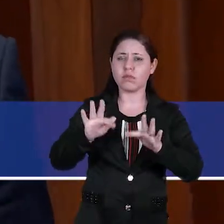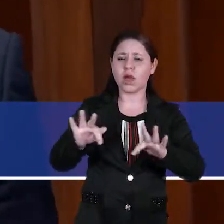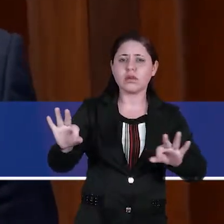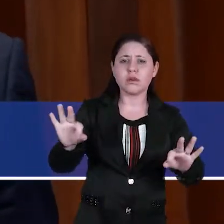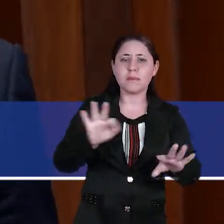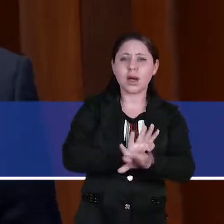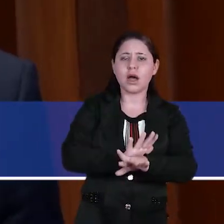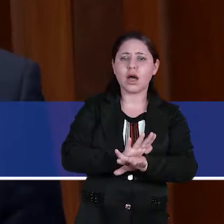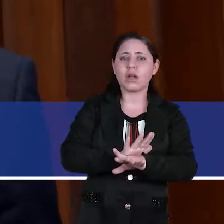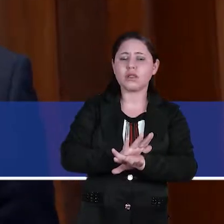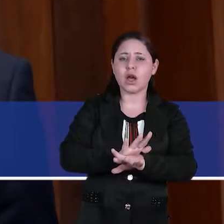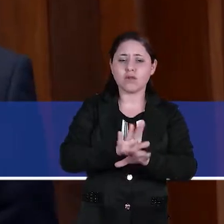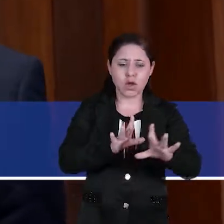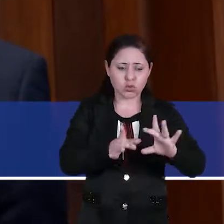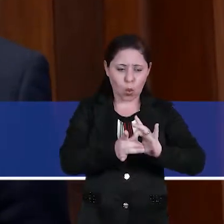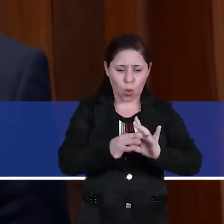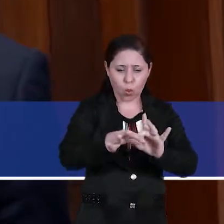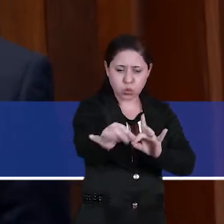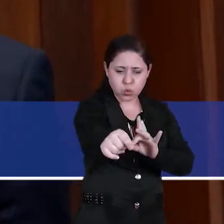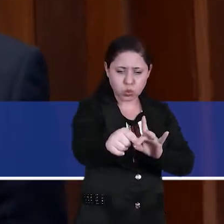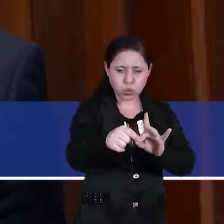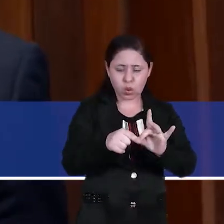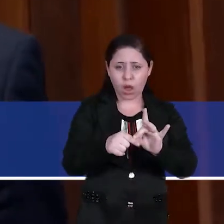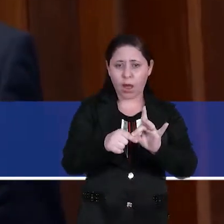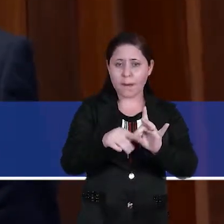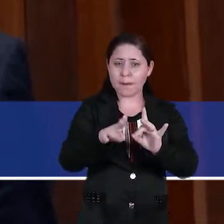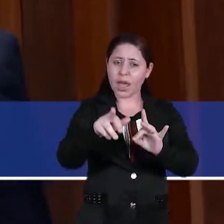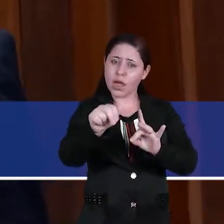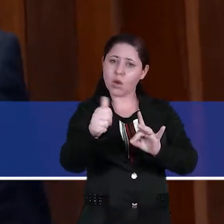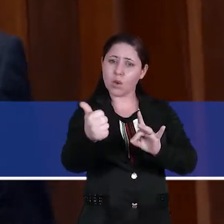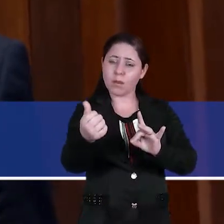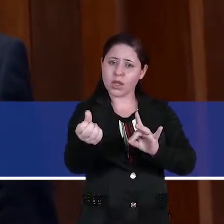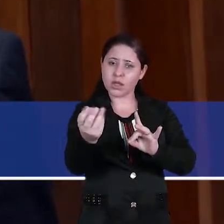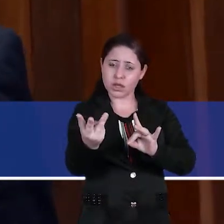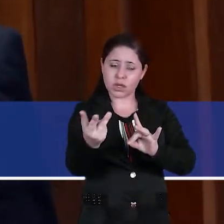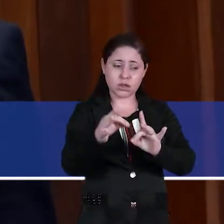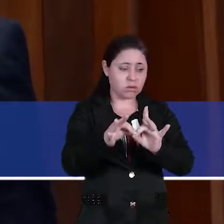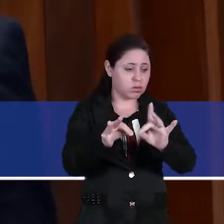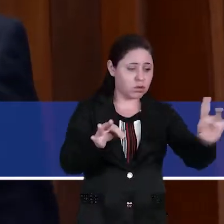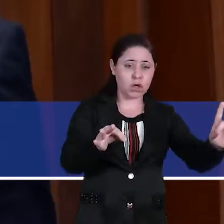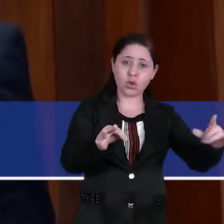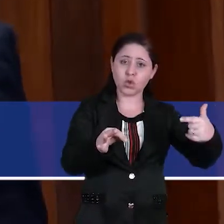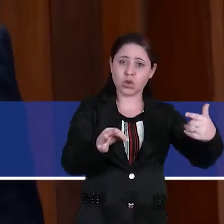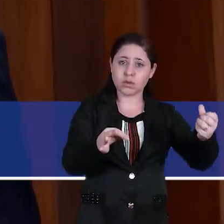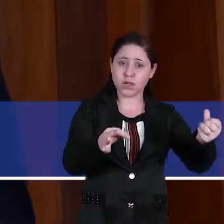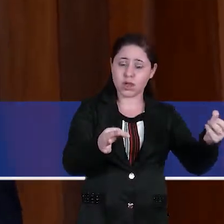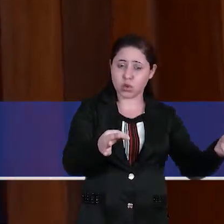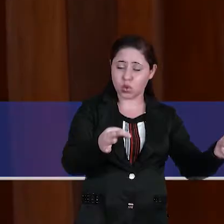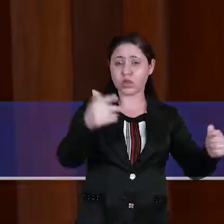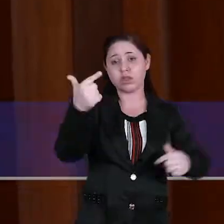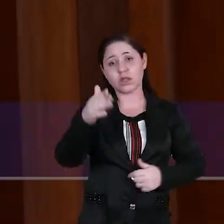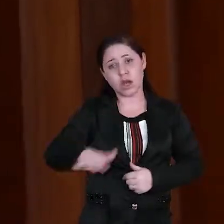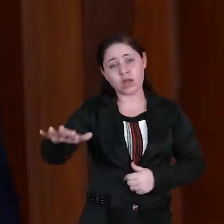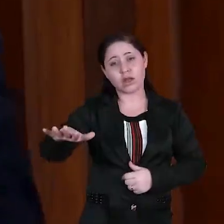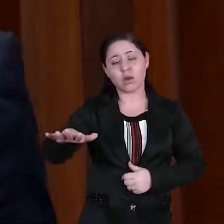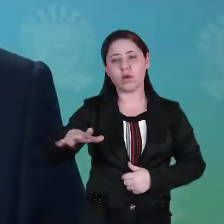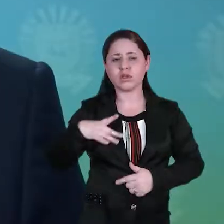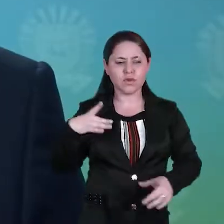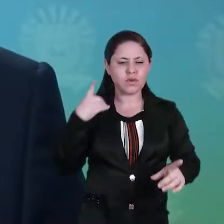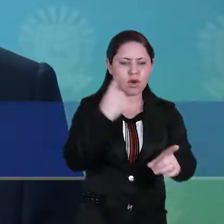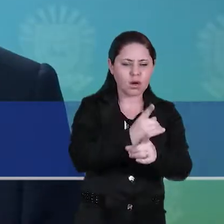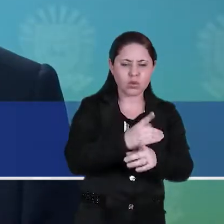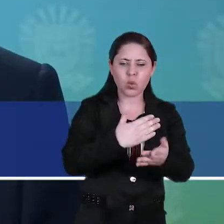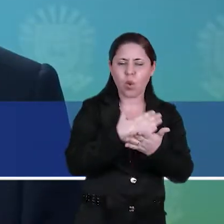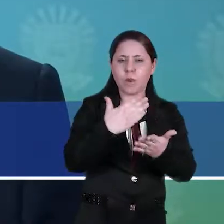quando concluído, o empreendimento vai conectar a BR-163 em Rio Verde de Mato Grosso a trecho da BR-262 em Aquidauana.